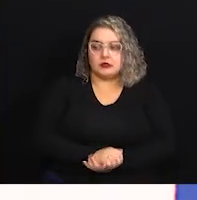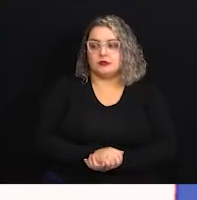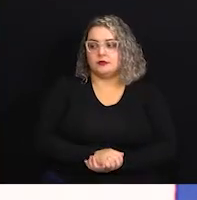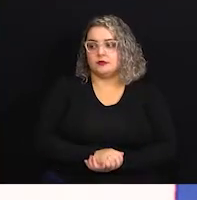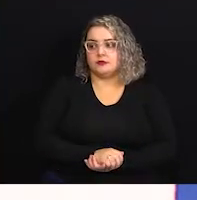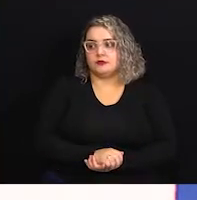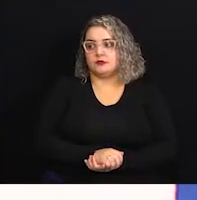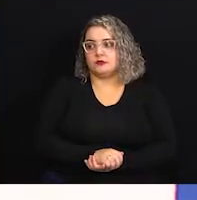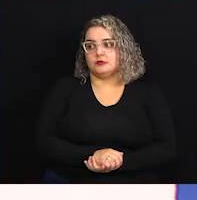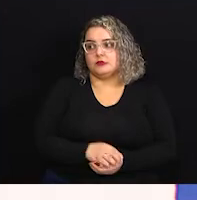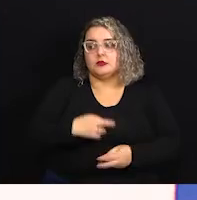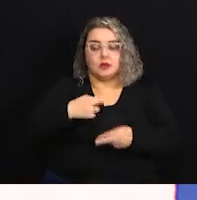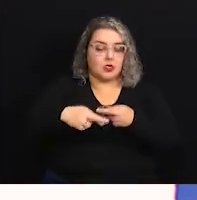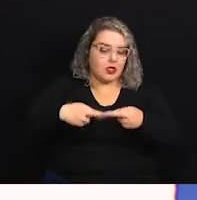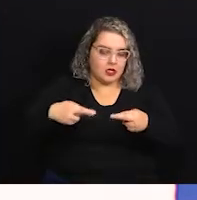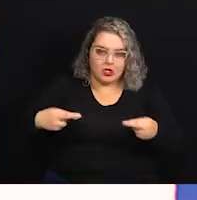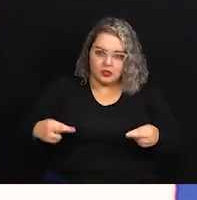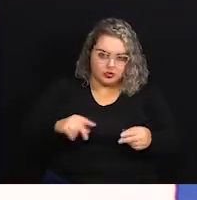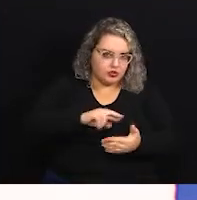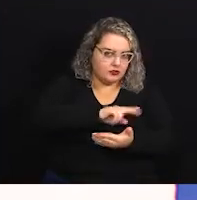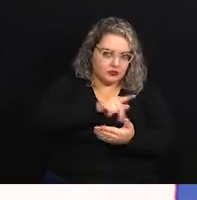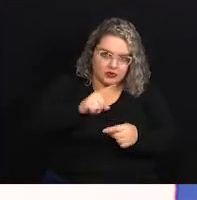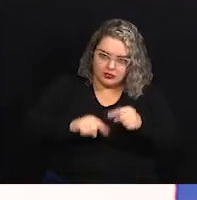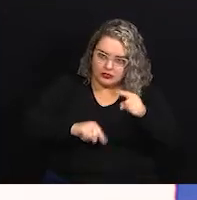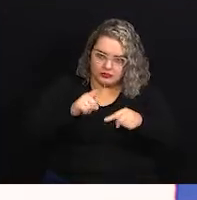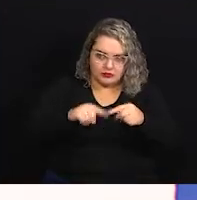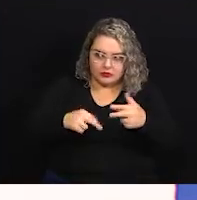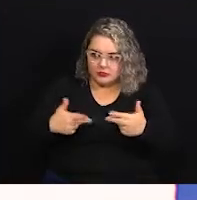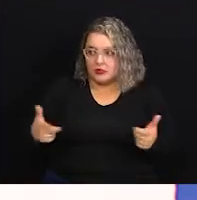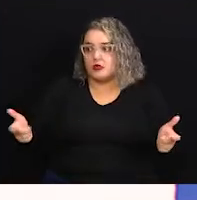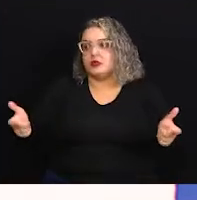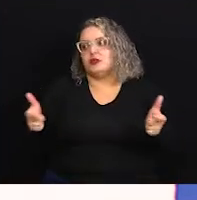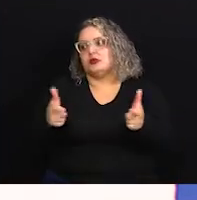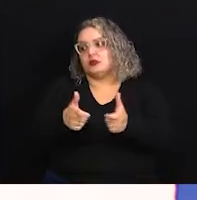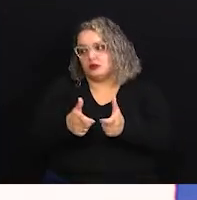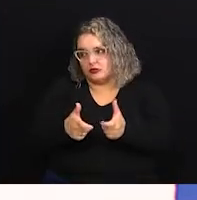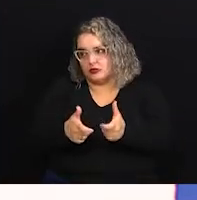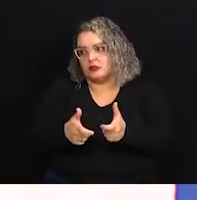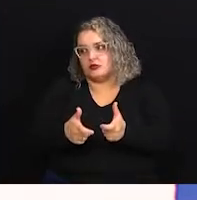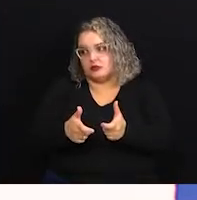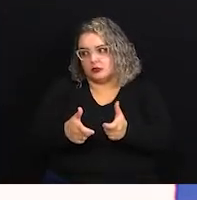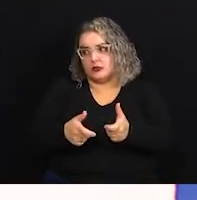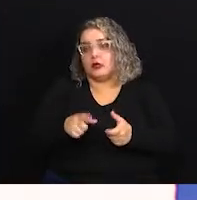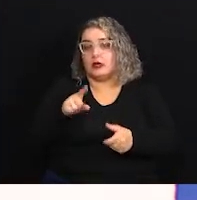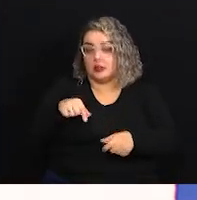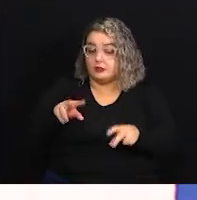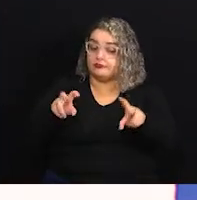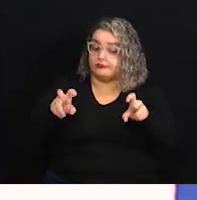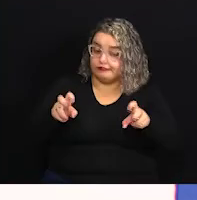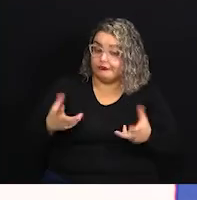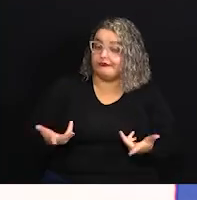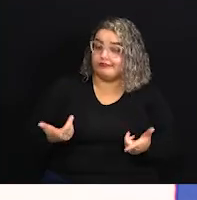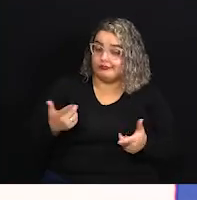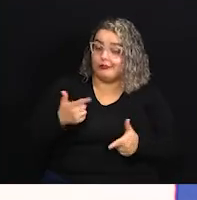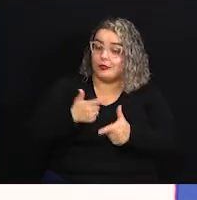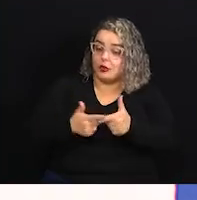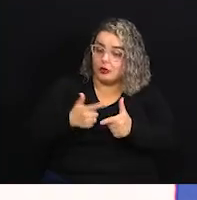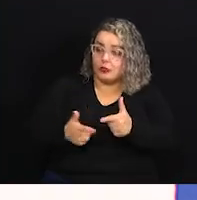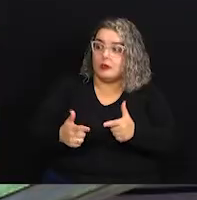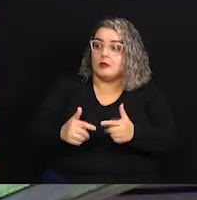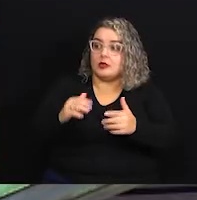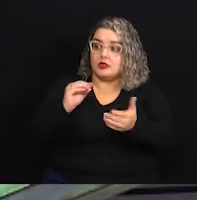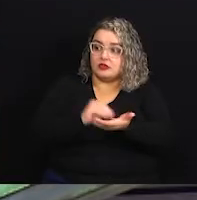a reciclagem de muitos materiais diminuiria consideravelmente essa questão. Eu acho que